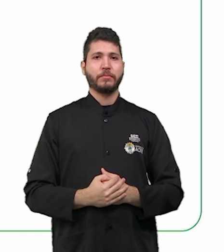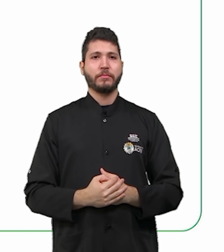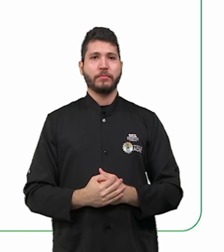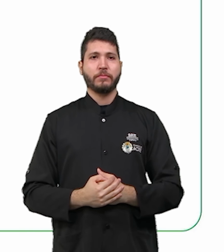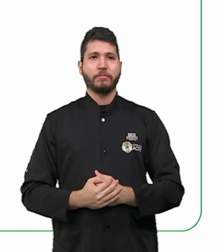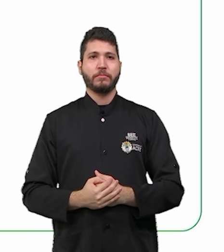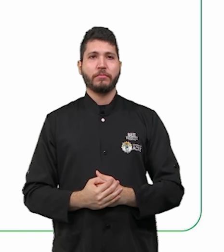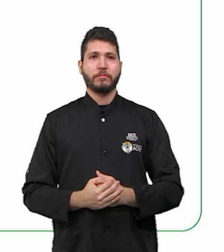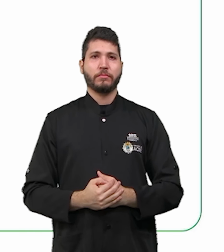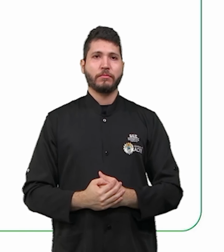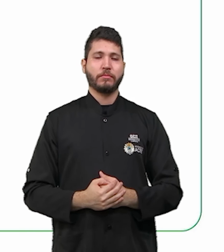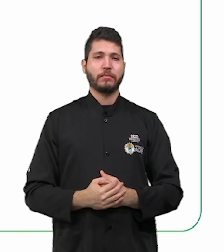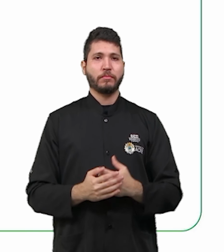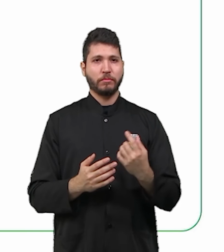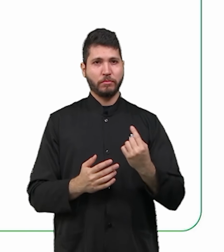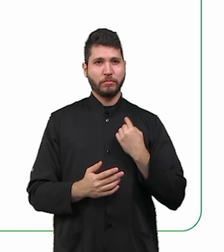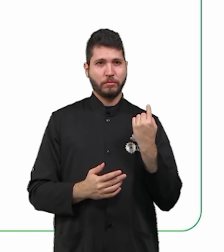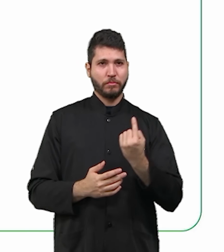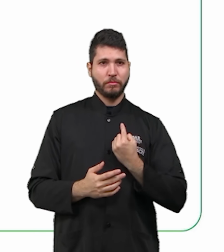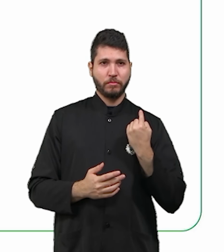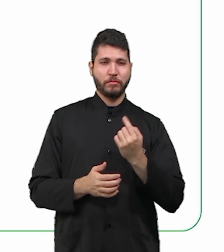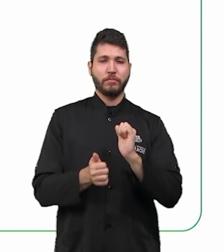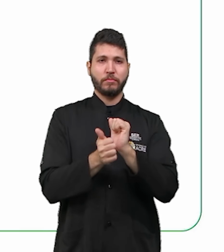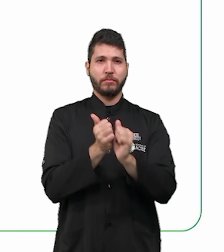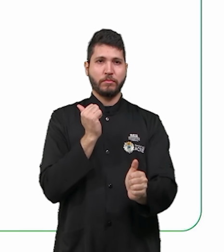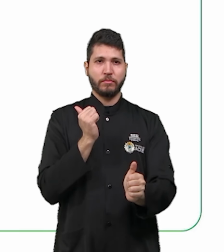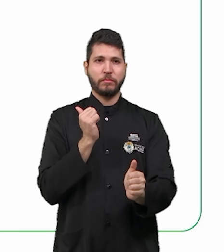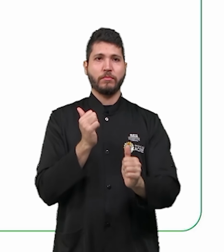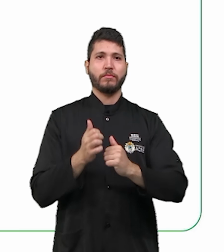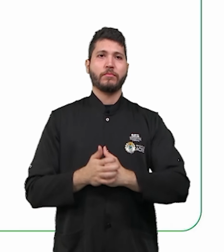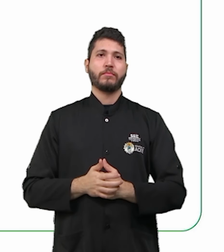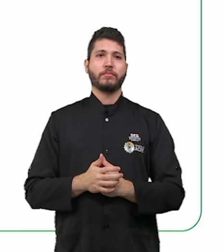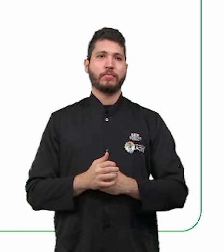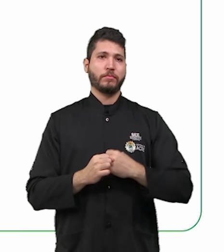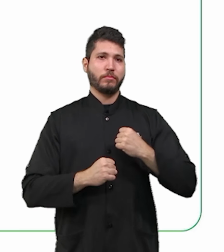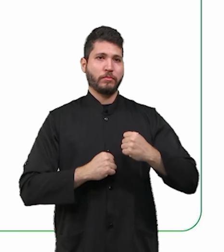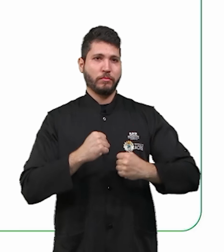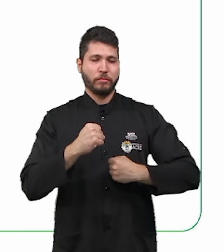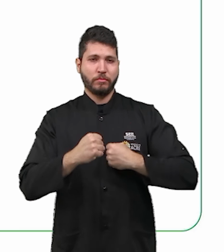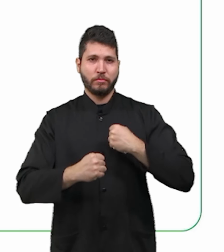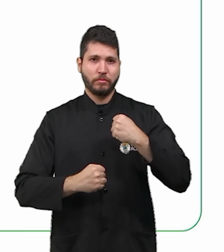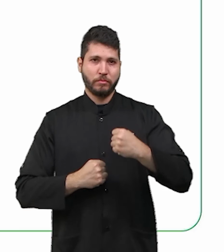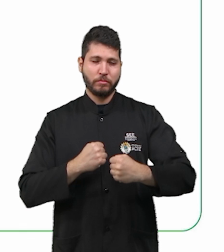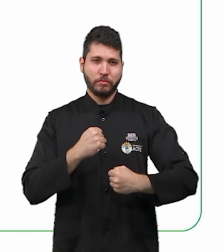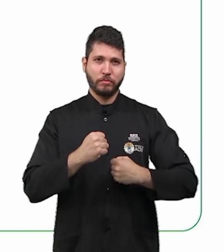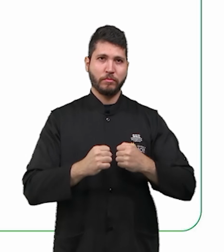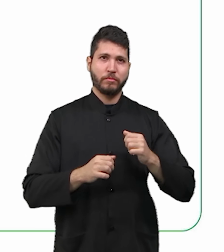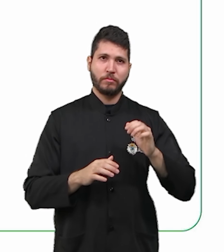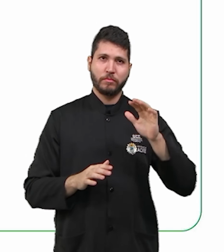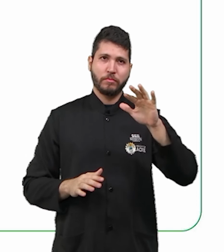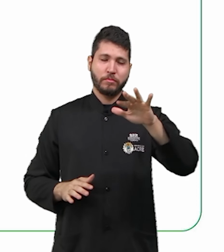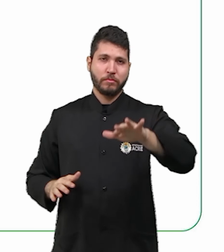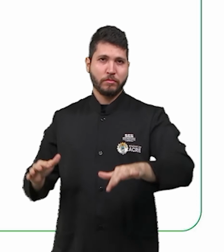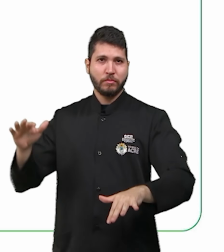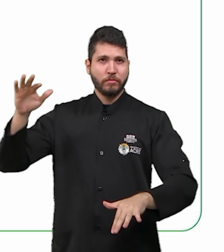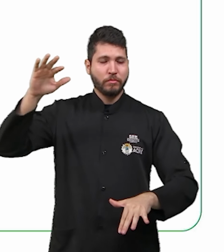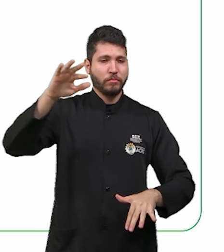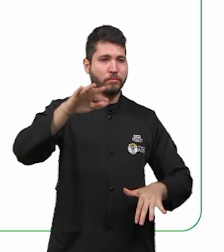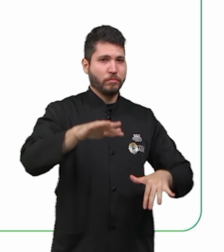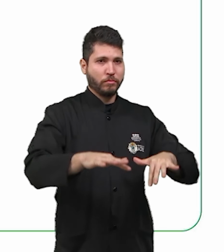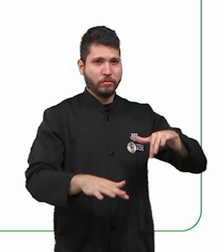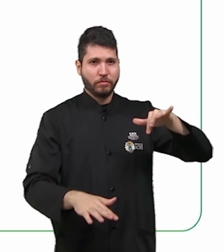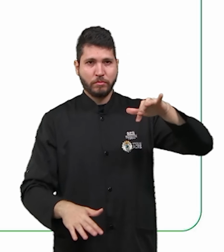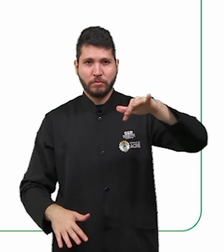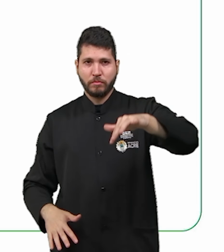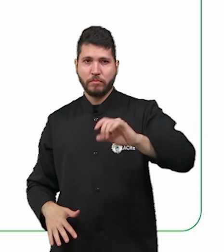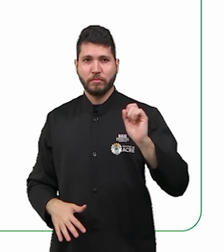Os esportes individuais, deportes individuales, el atletismo, la natación,